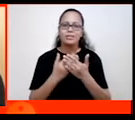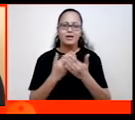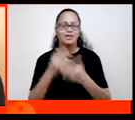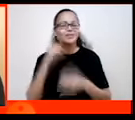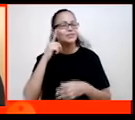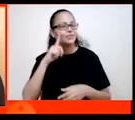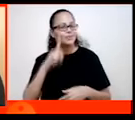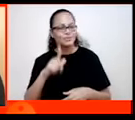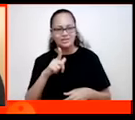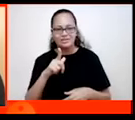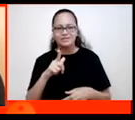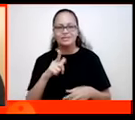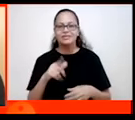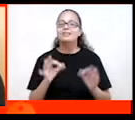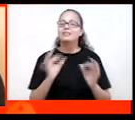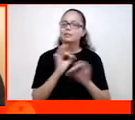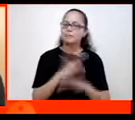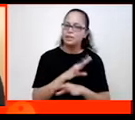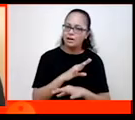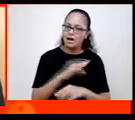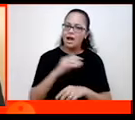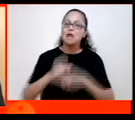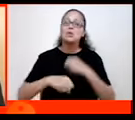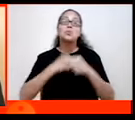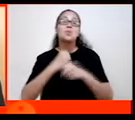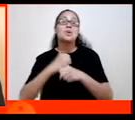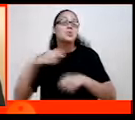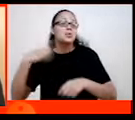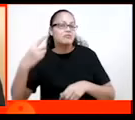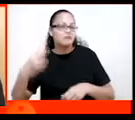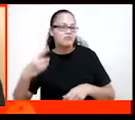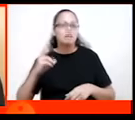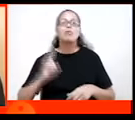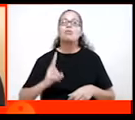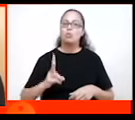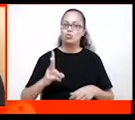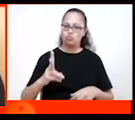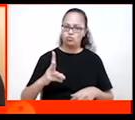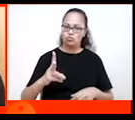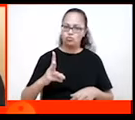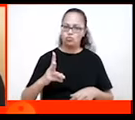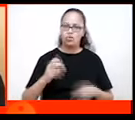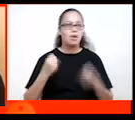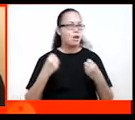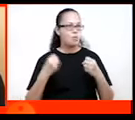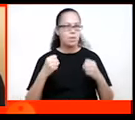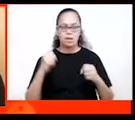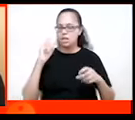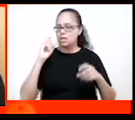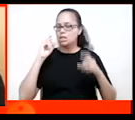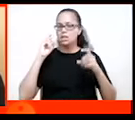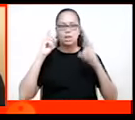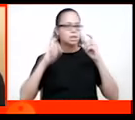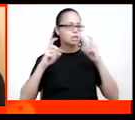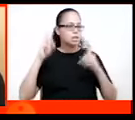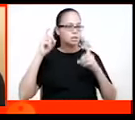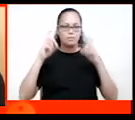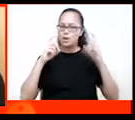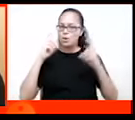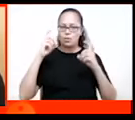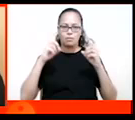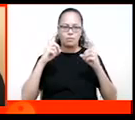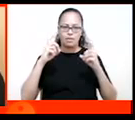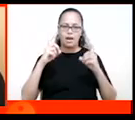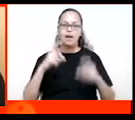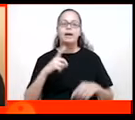vai conseguir, né, encerrar. No próximo ano a gente continua, tá? Não se preocupem. Nós temos o Taylorismo, nós